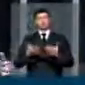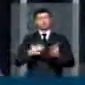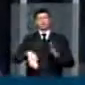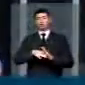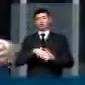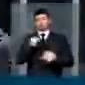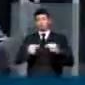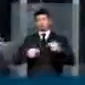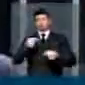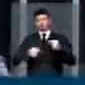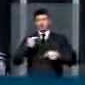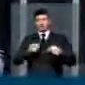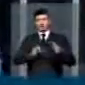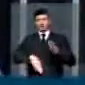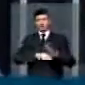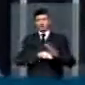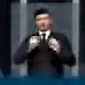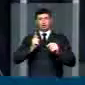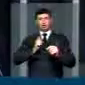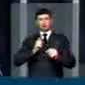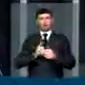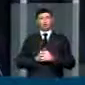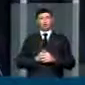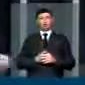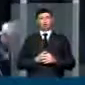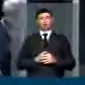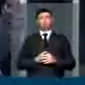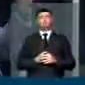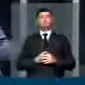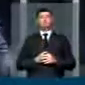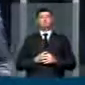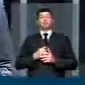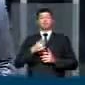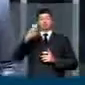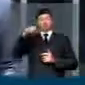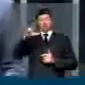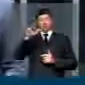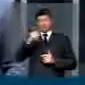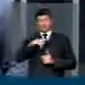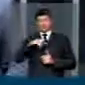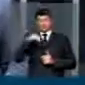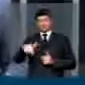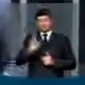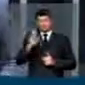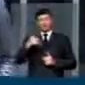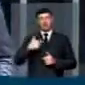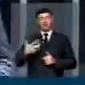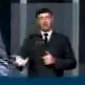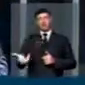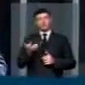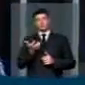esses debates, dentro de todas essas das discussões democráticas que tiveram aqui, eu